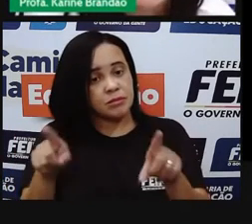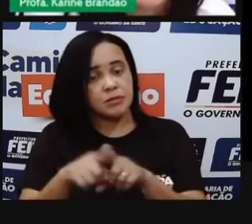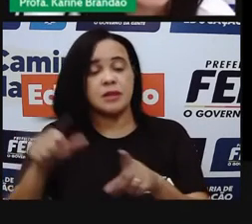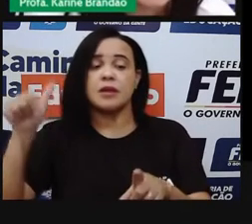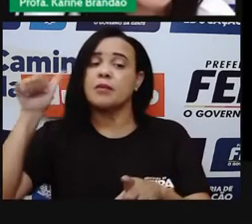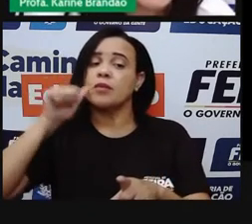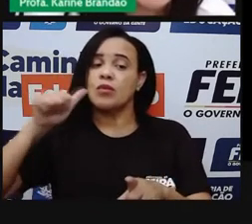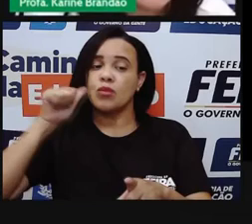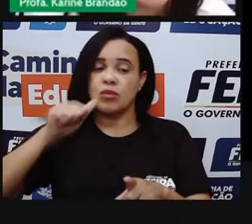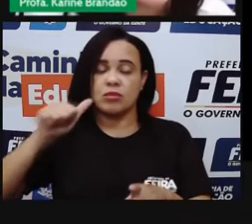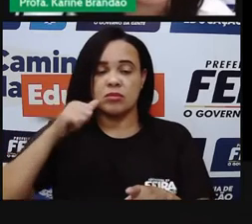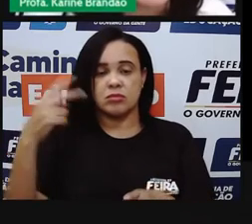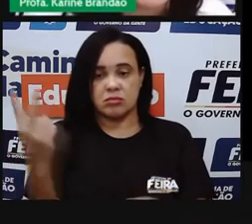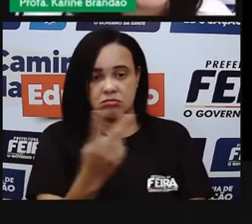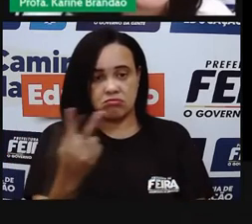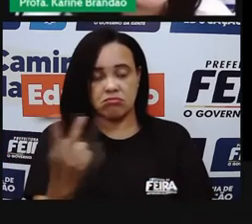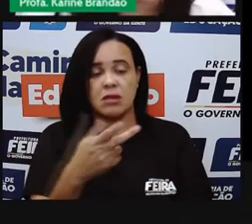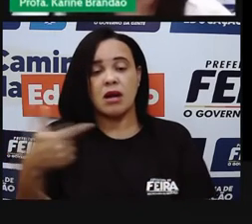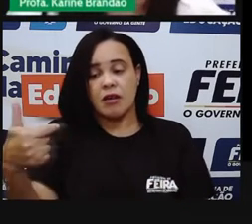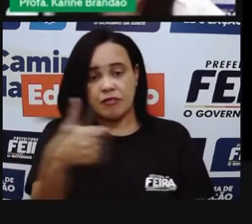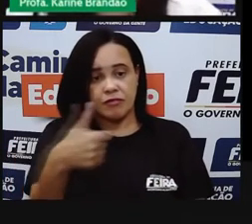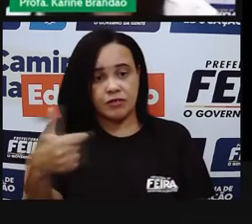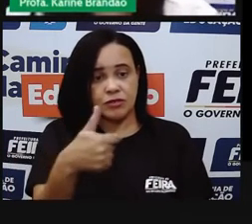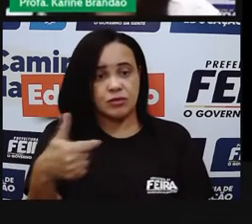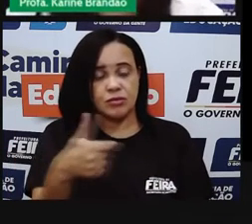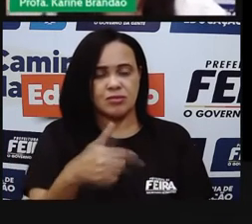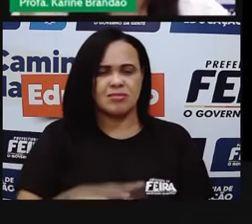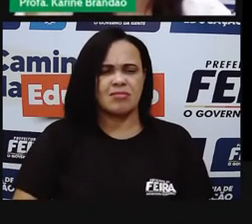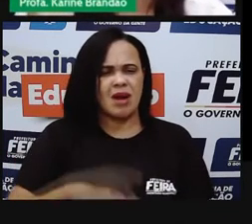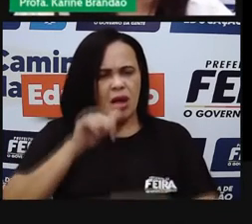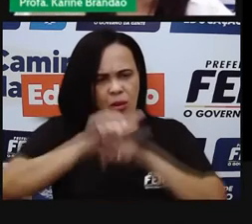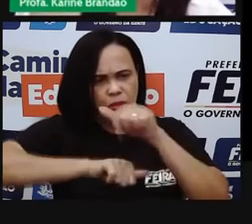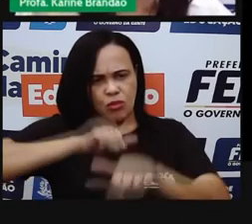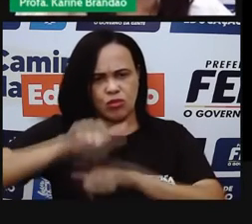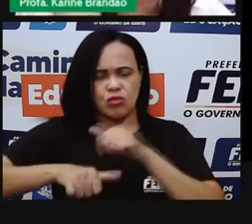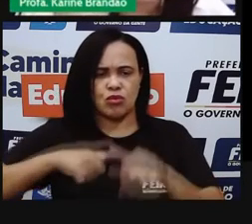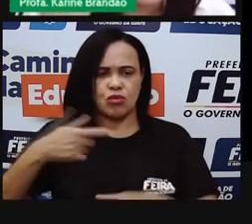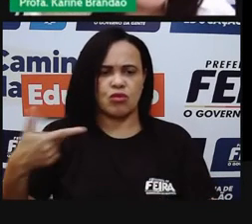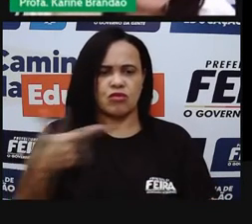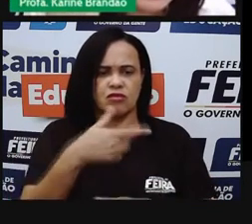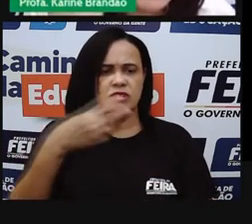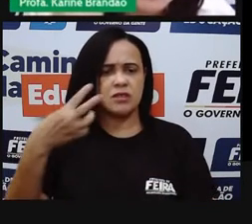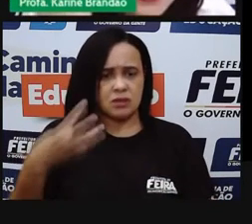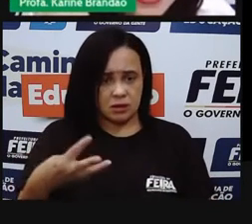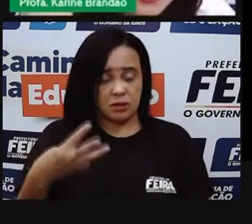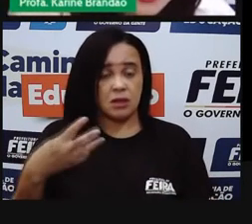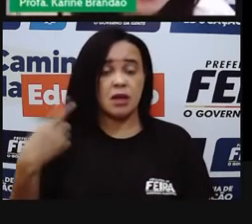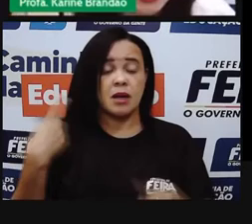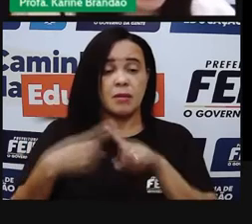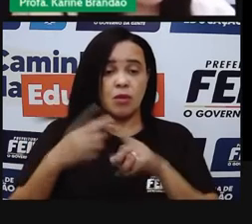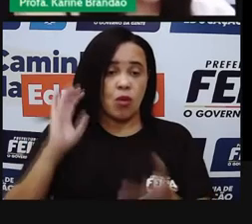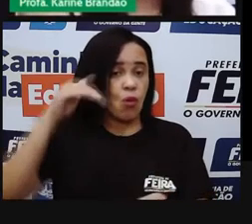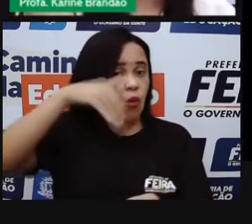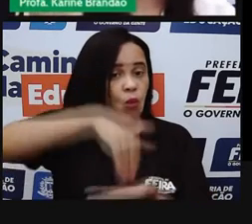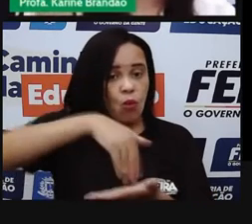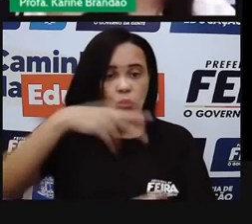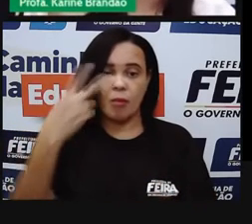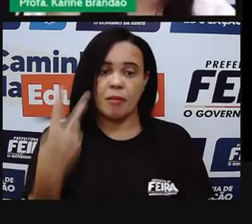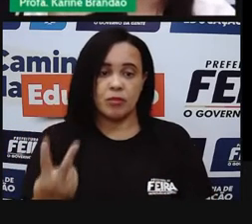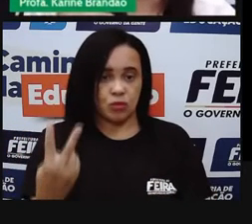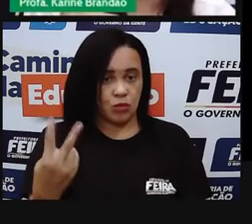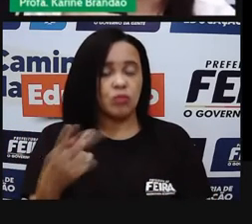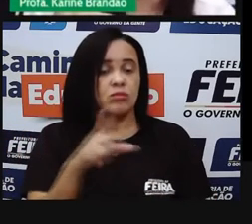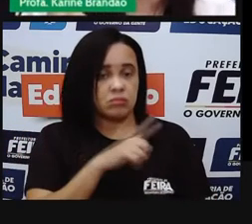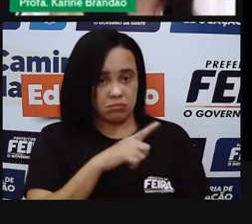masculino. 22. Por que 22, mas não era 23? Sim, porque o nosso último par de cromossomos, o